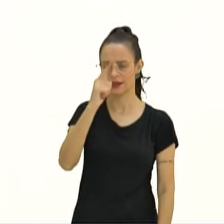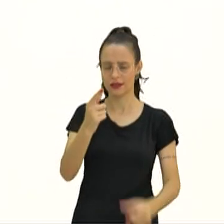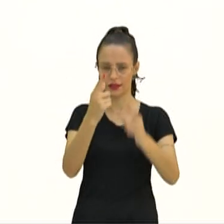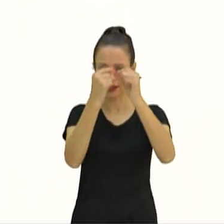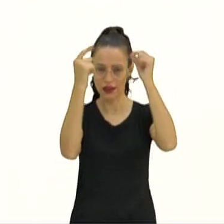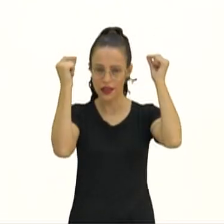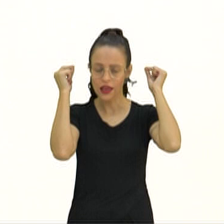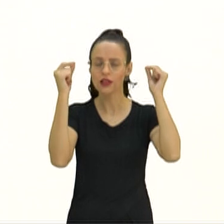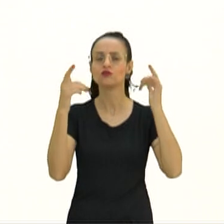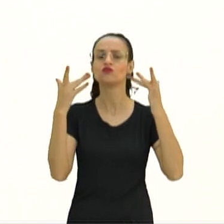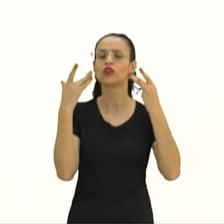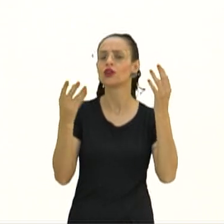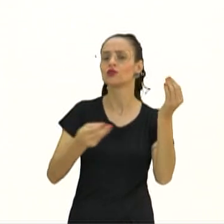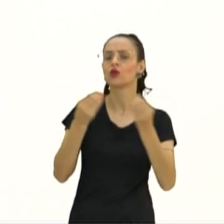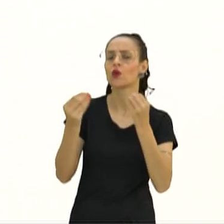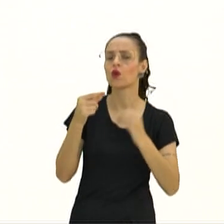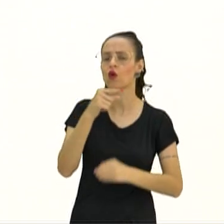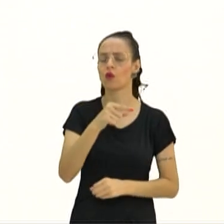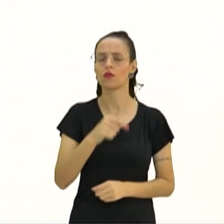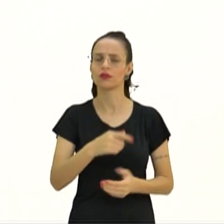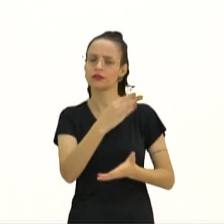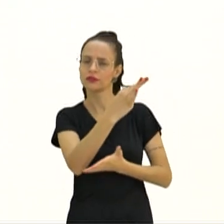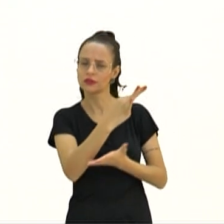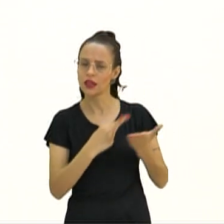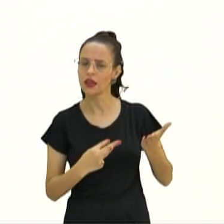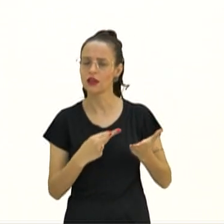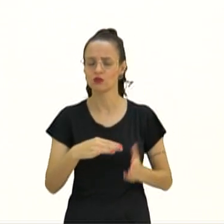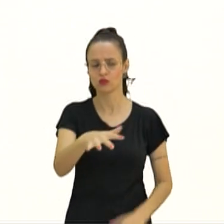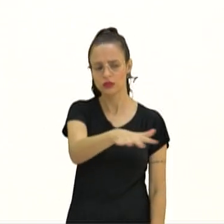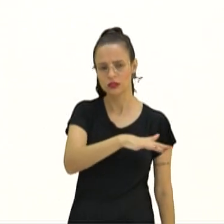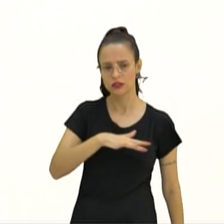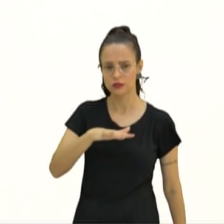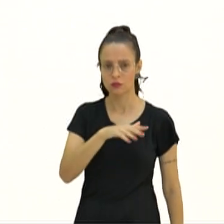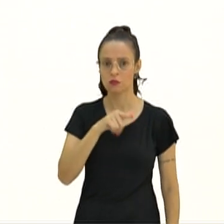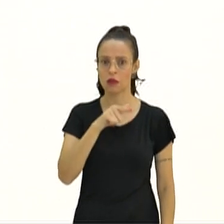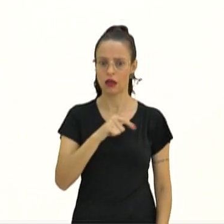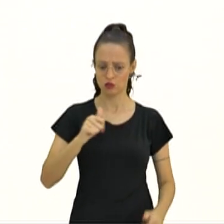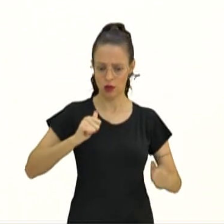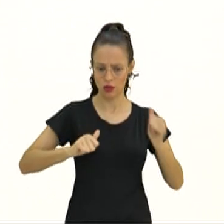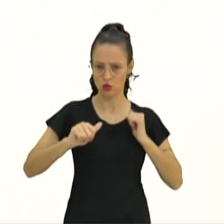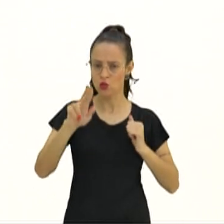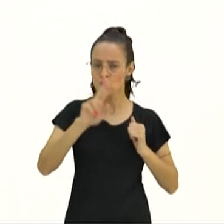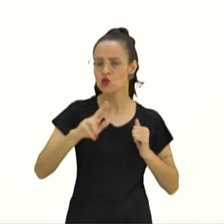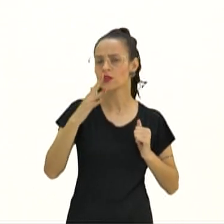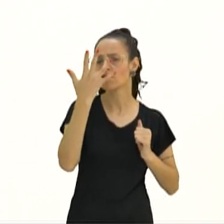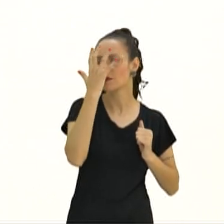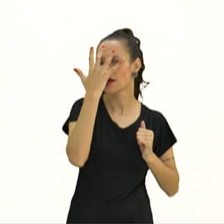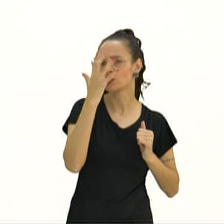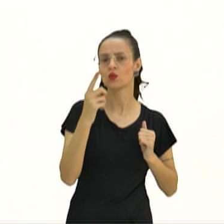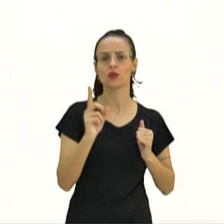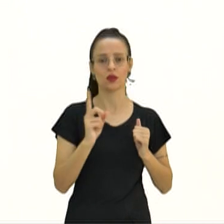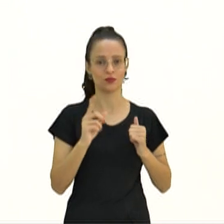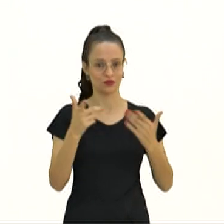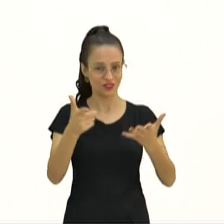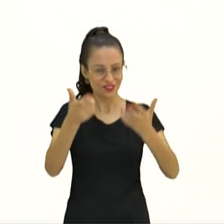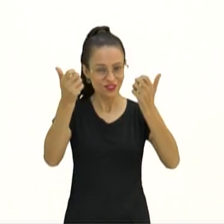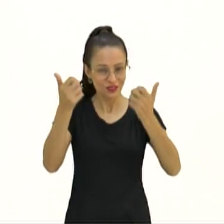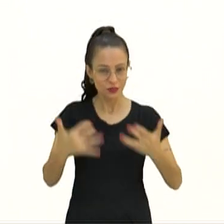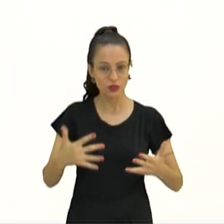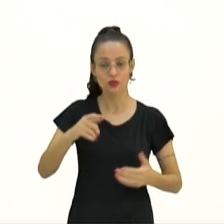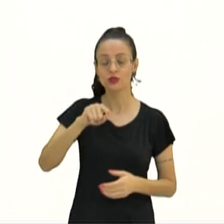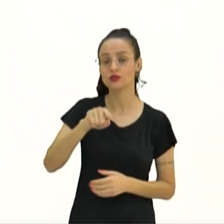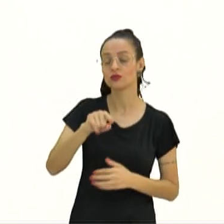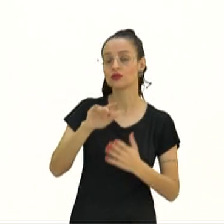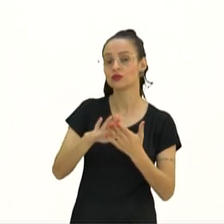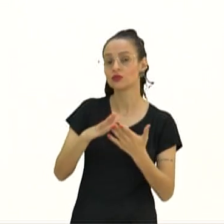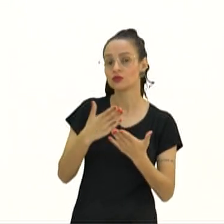o espaço cênico e se os atores usavam ou não máscaras? Talvez você já tenha falado sobre isso na